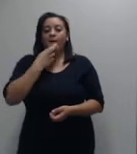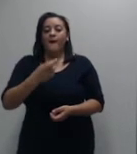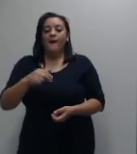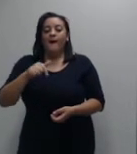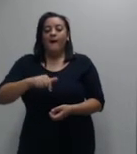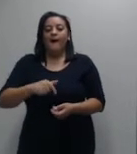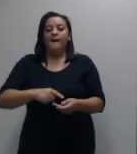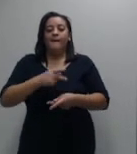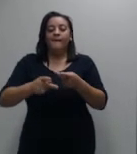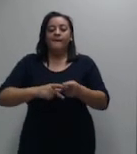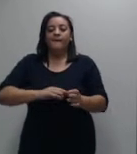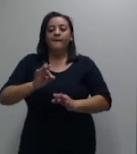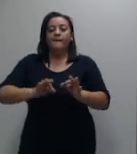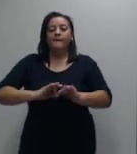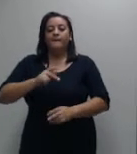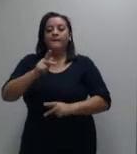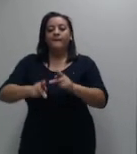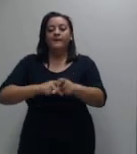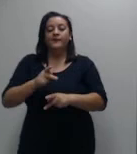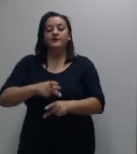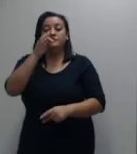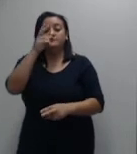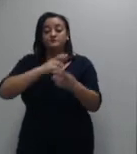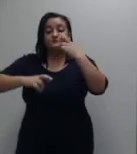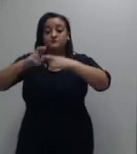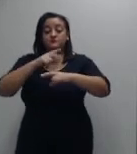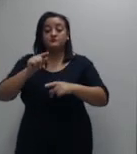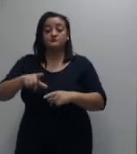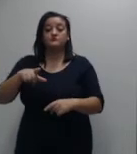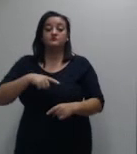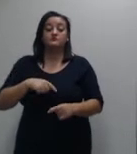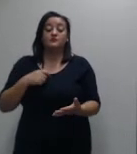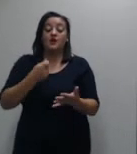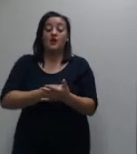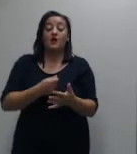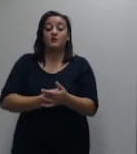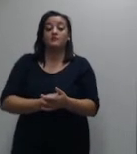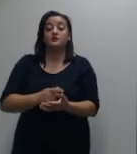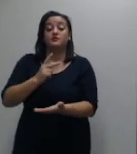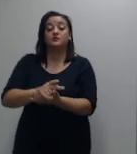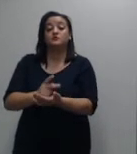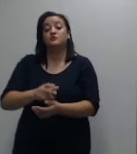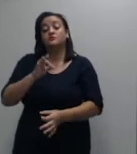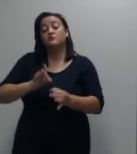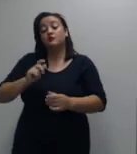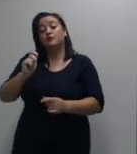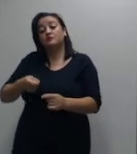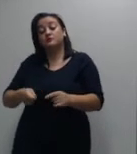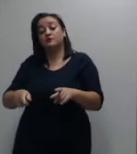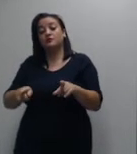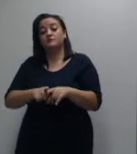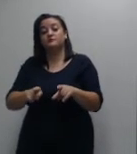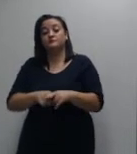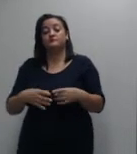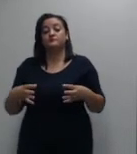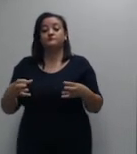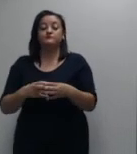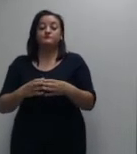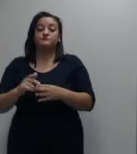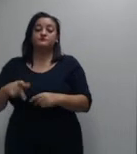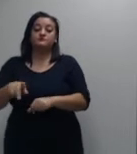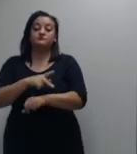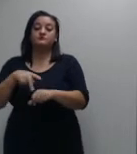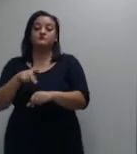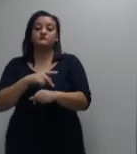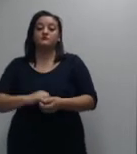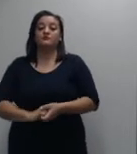dois não se público que se observa no presente caso aqui animada é ameaçada pelo Bom gatona certeza que os cara desse foi